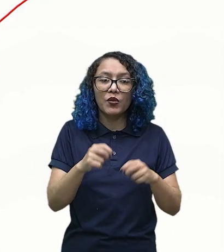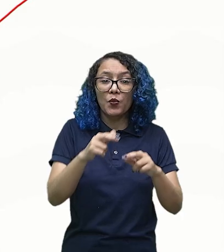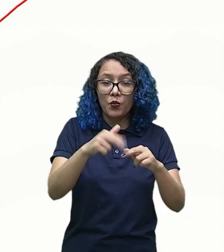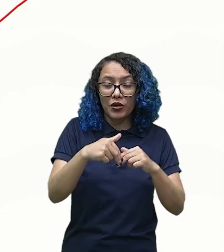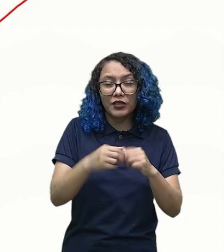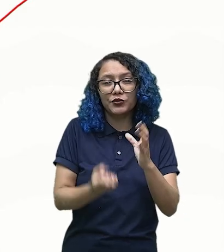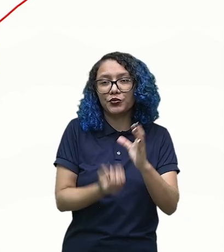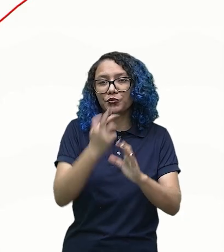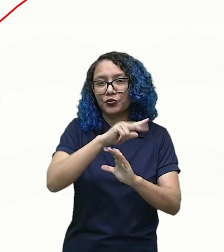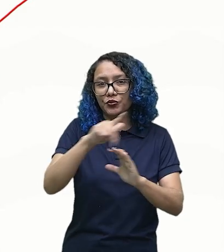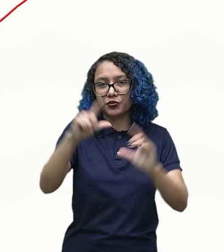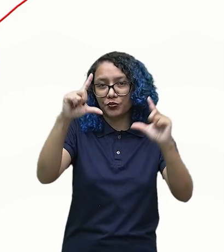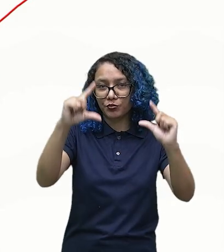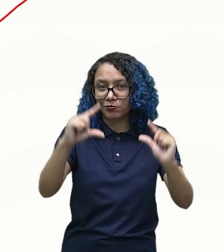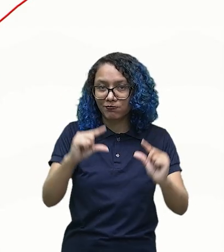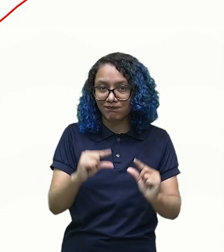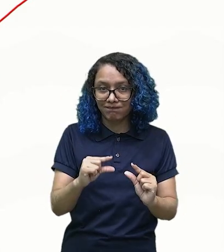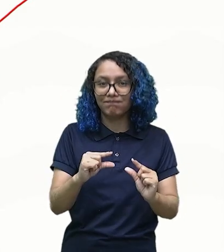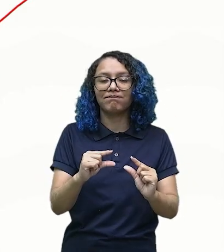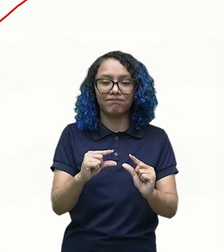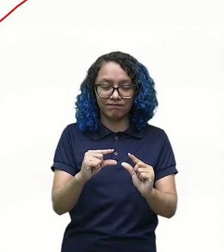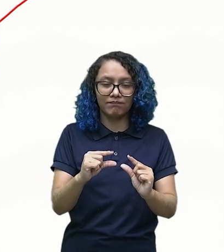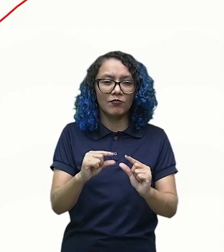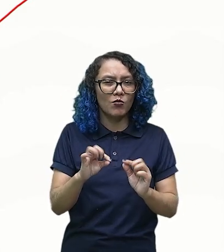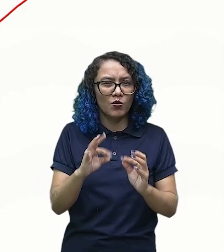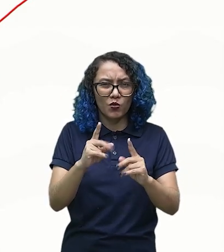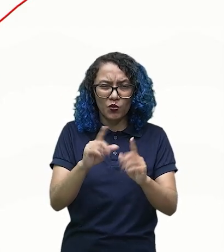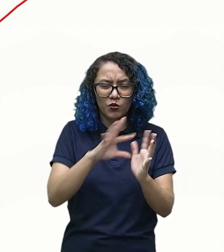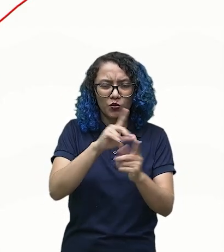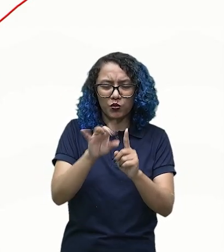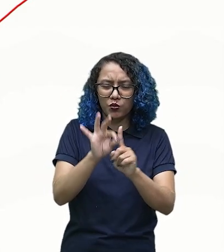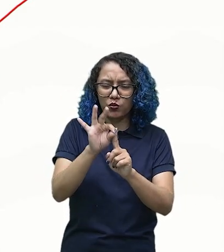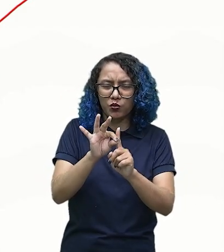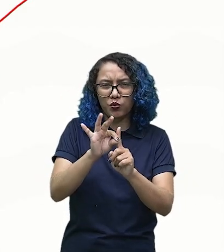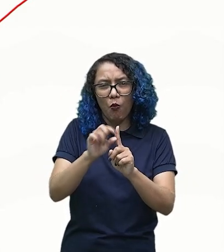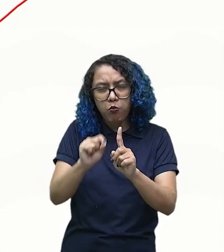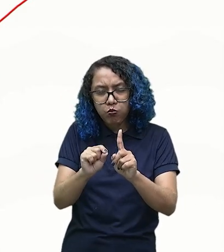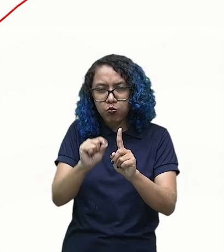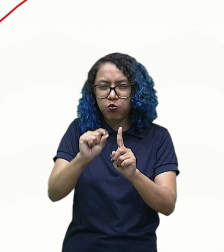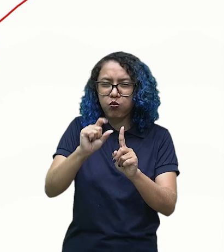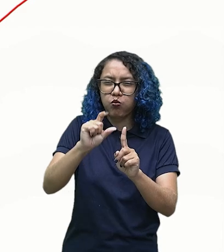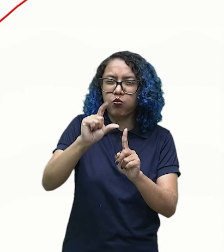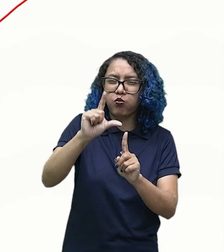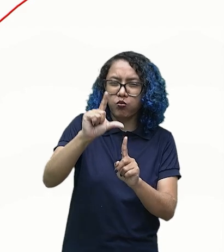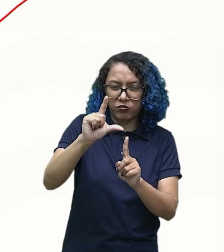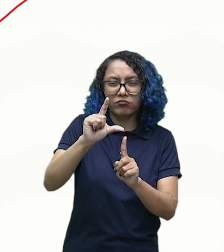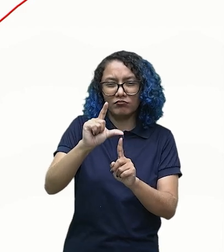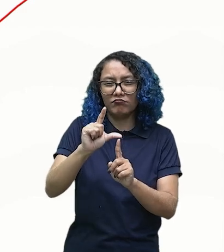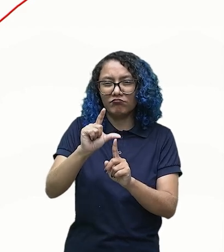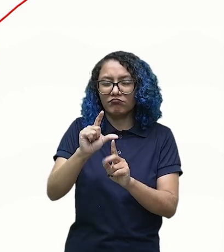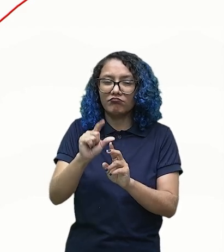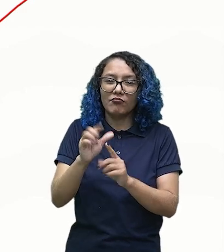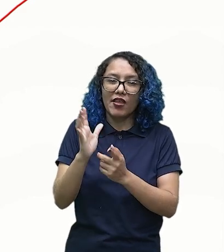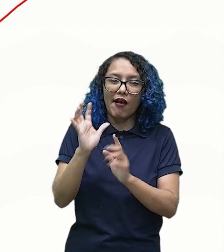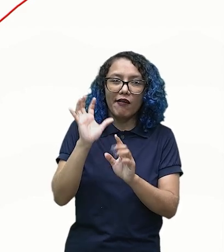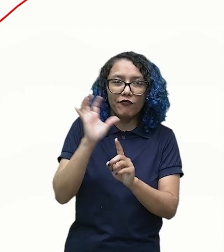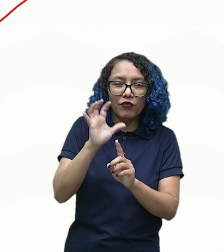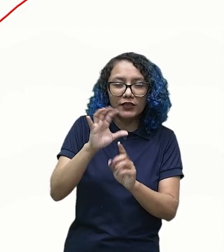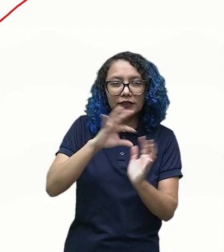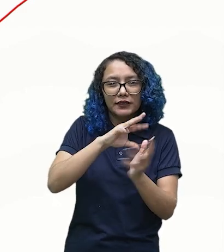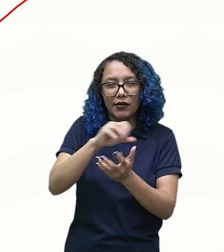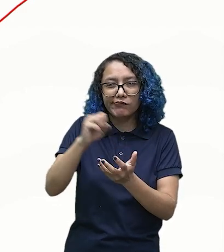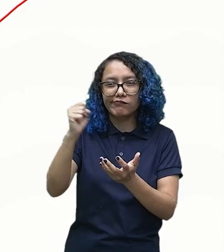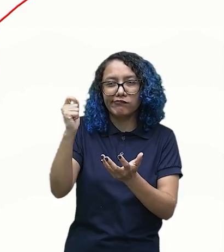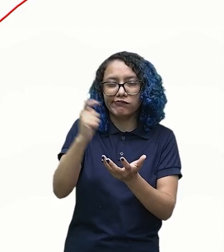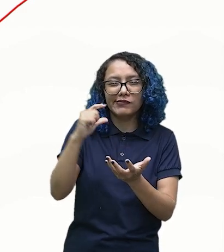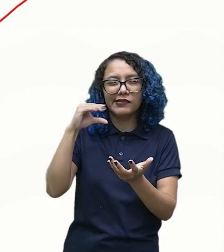da biodiversidade. Então, todo esse aumento de temperatura ocasionada pela intensificação do efeito estufa está gerando